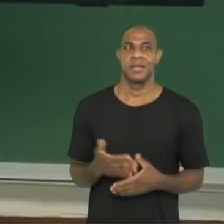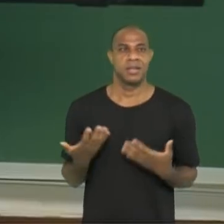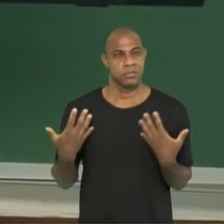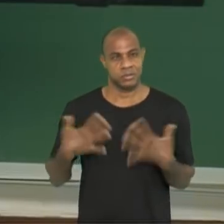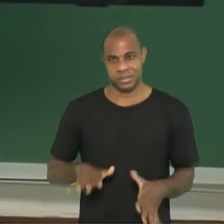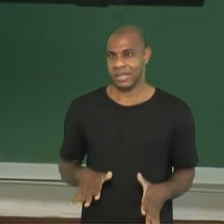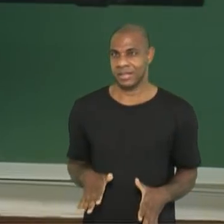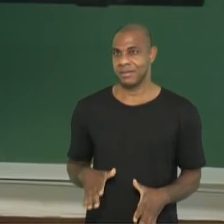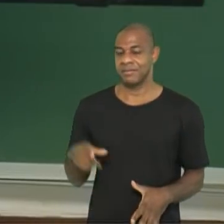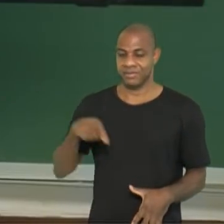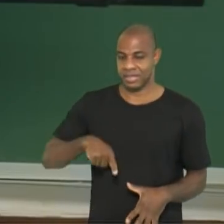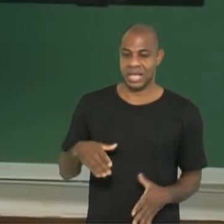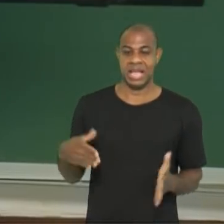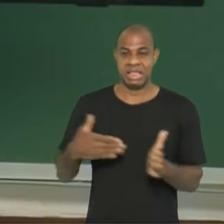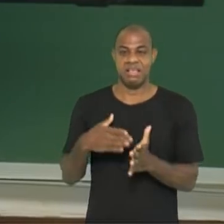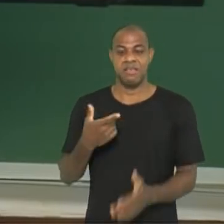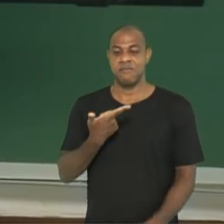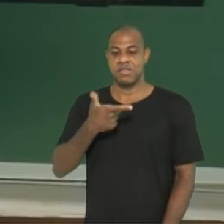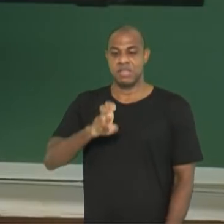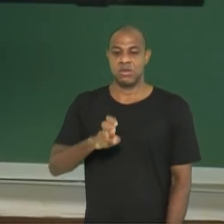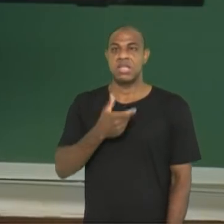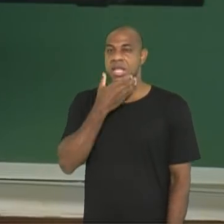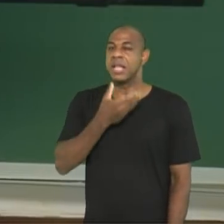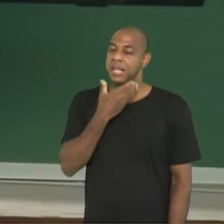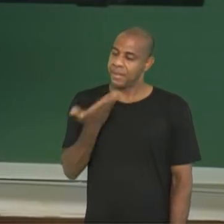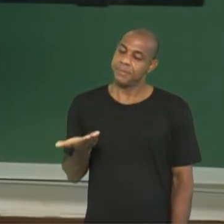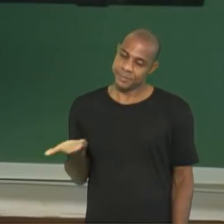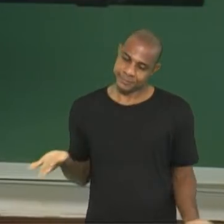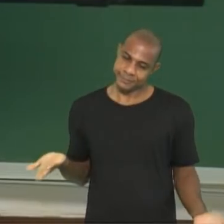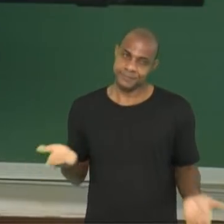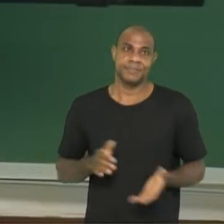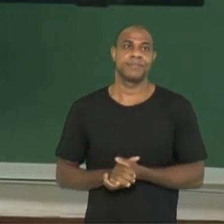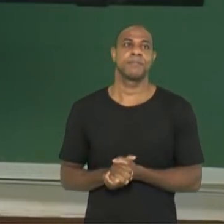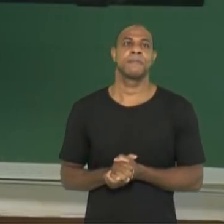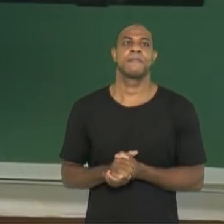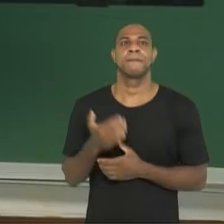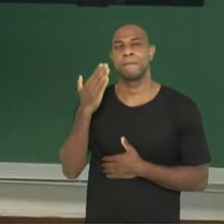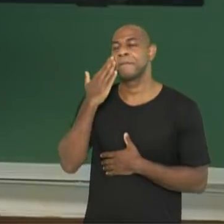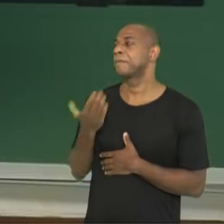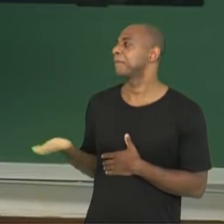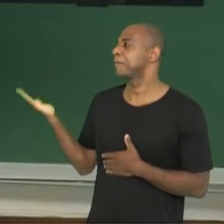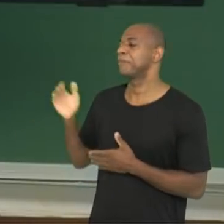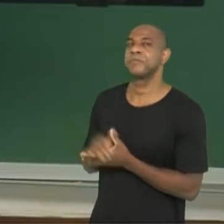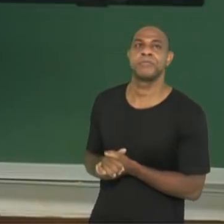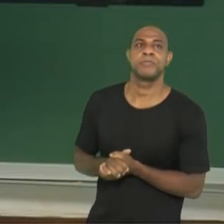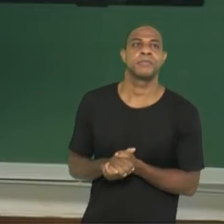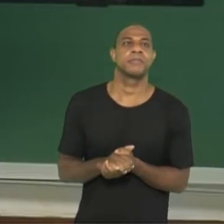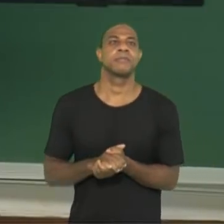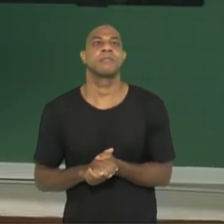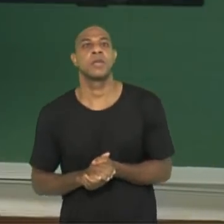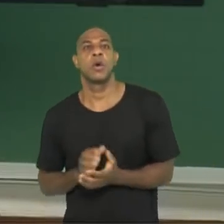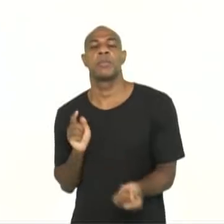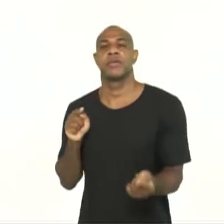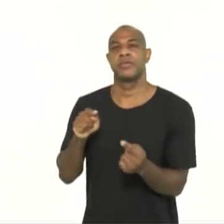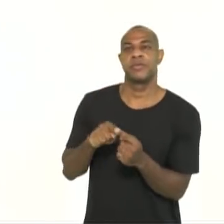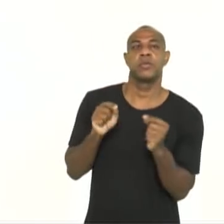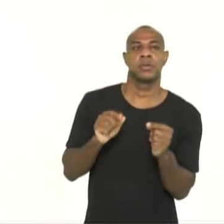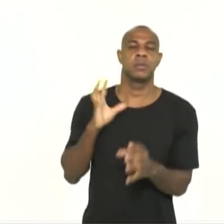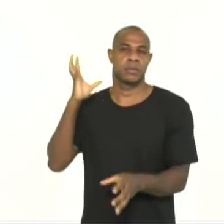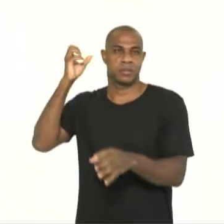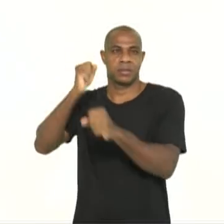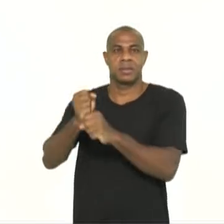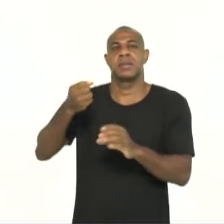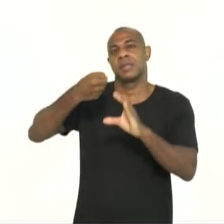dezembro recebendo atividade, não é mesmo? Então, vamos se dedicar. O objetivo de hoje, então, é retomar todas